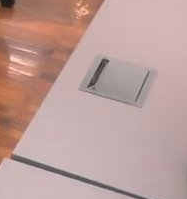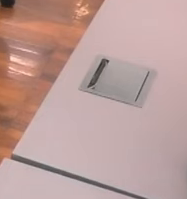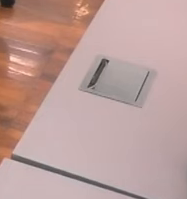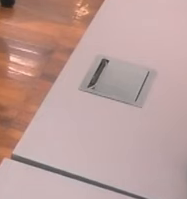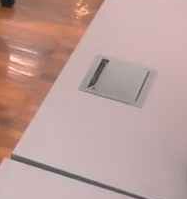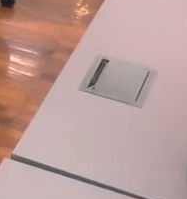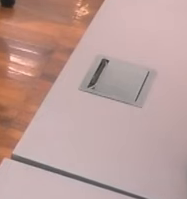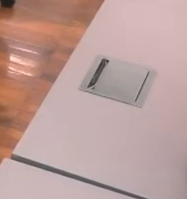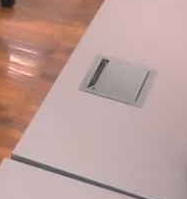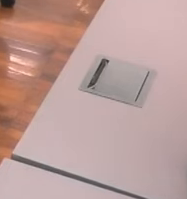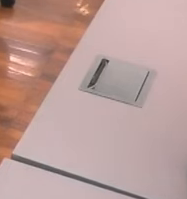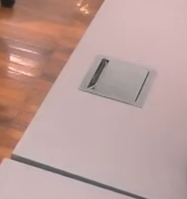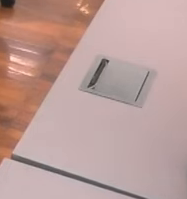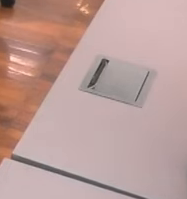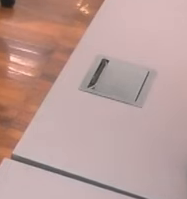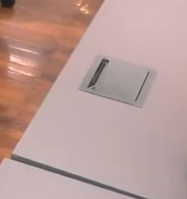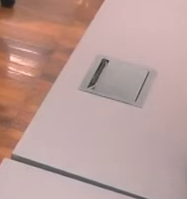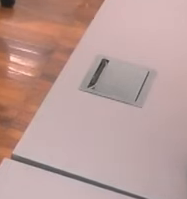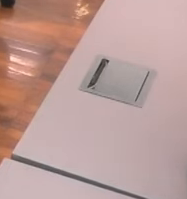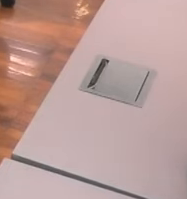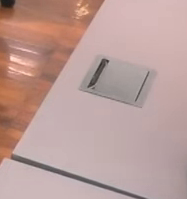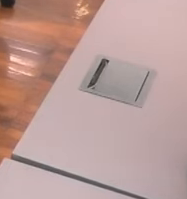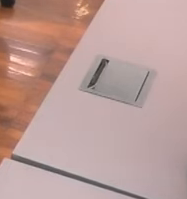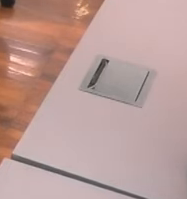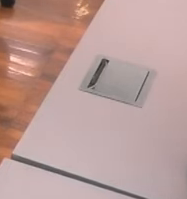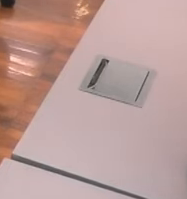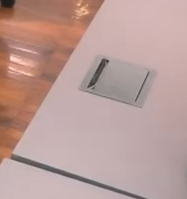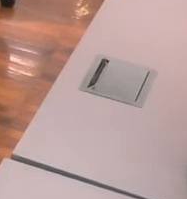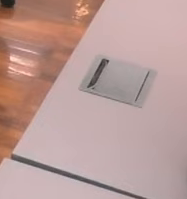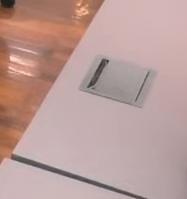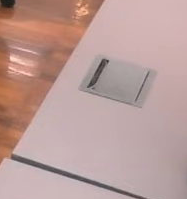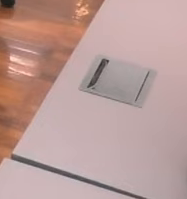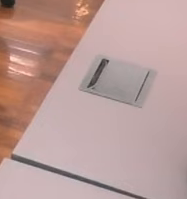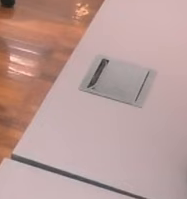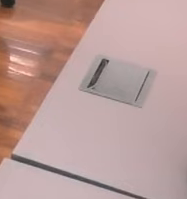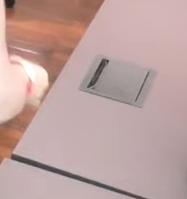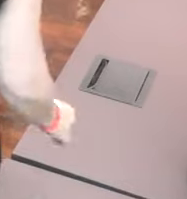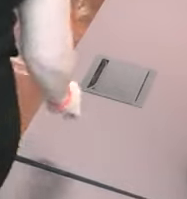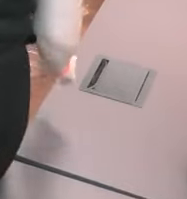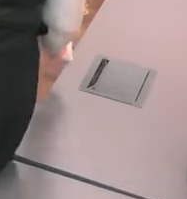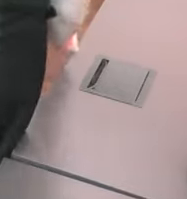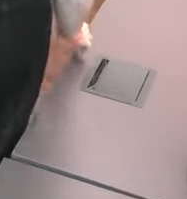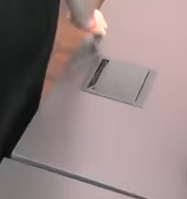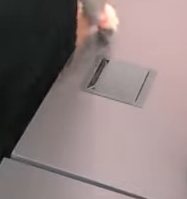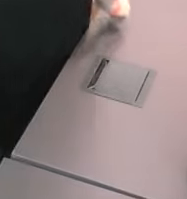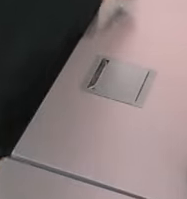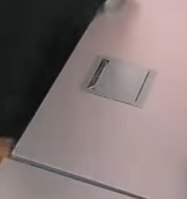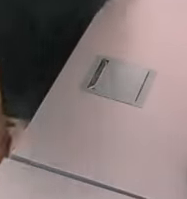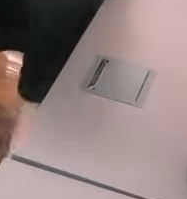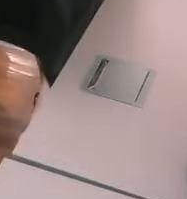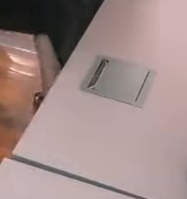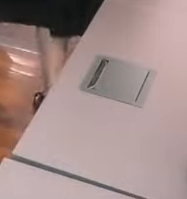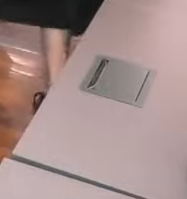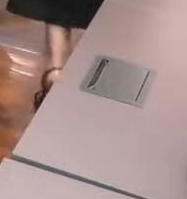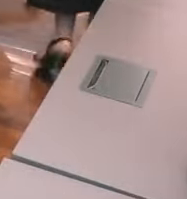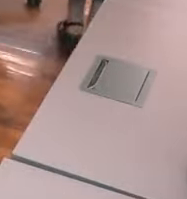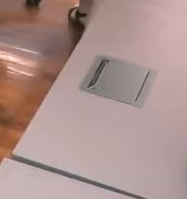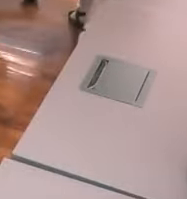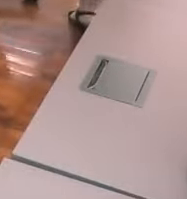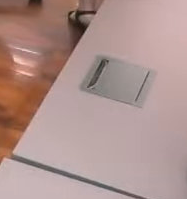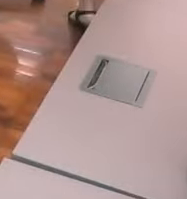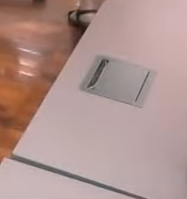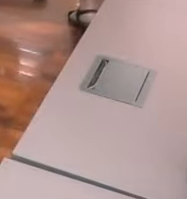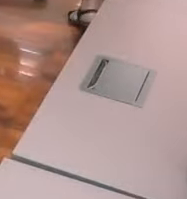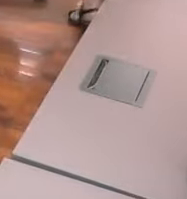presidente da comissão permanente de Minas e Energia da Assembleia Legislativa, deputado Thiago Rangel, também membro titular da